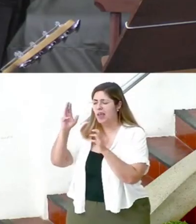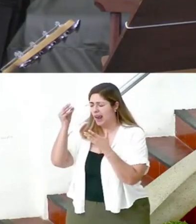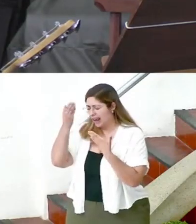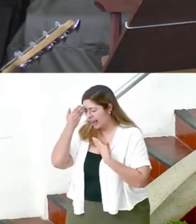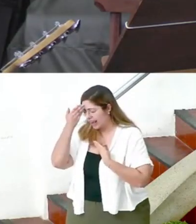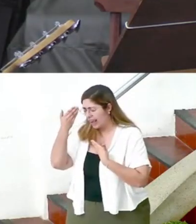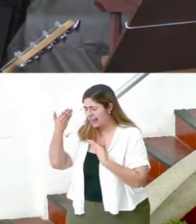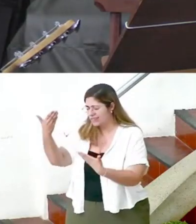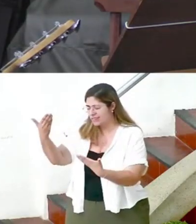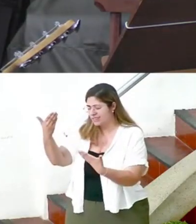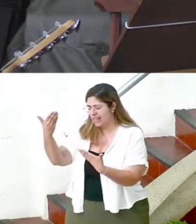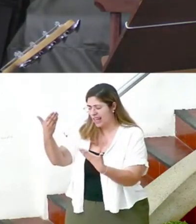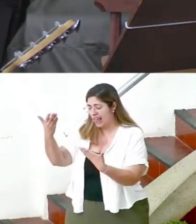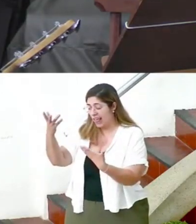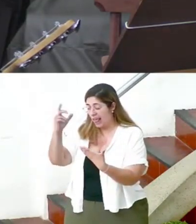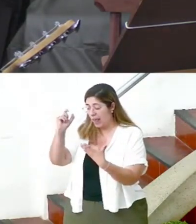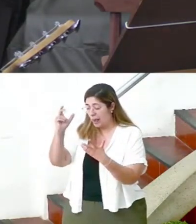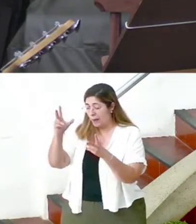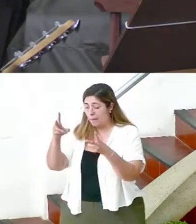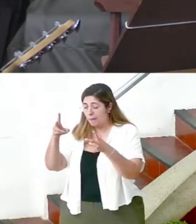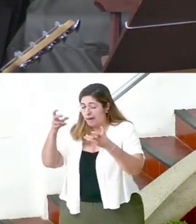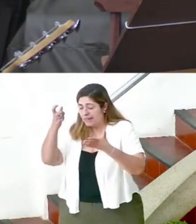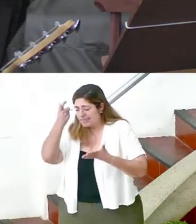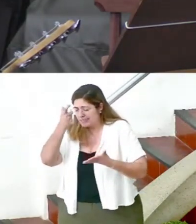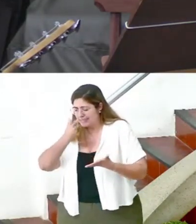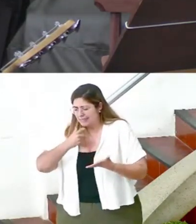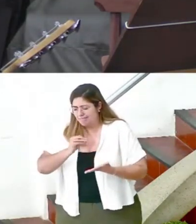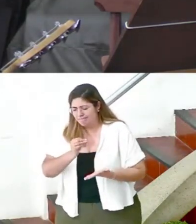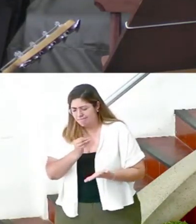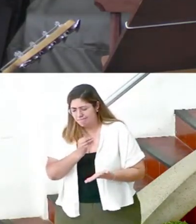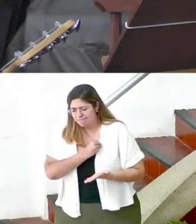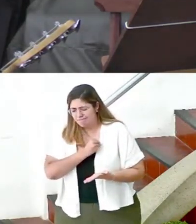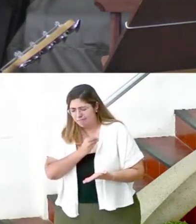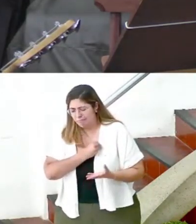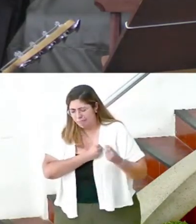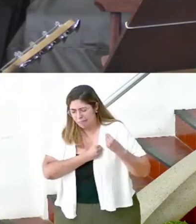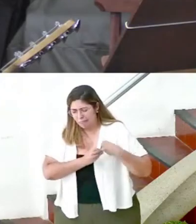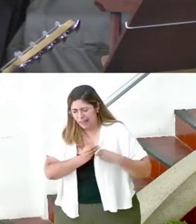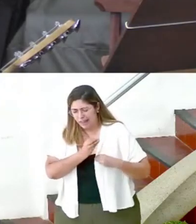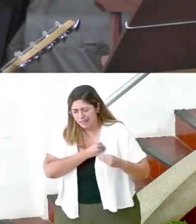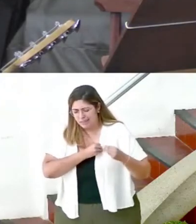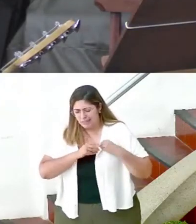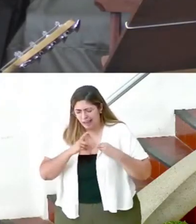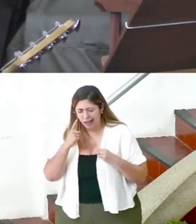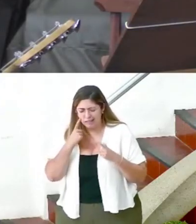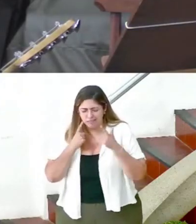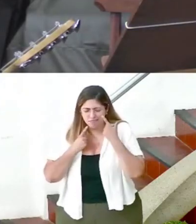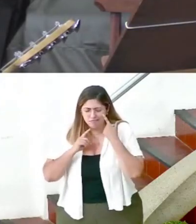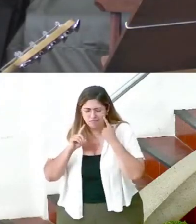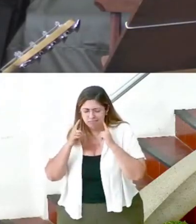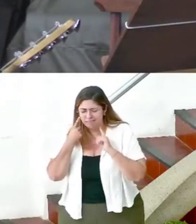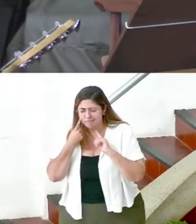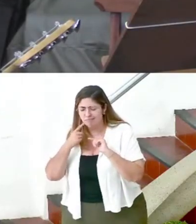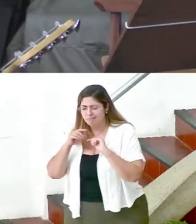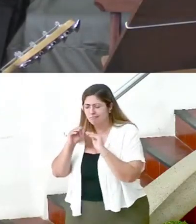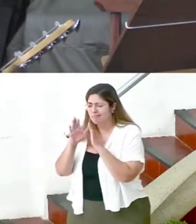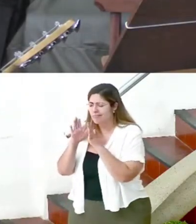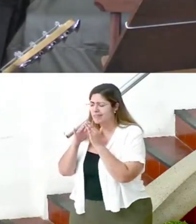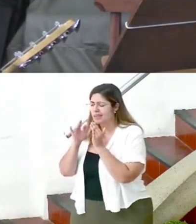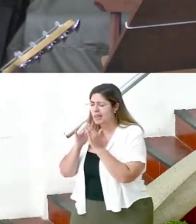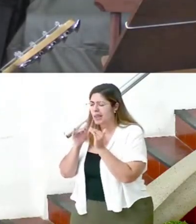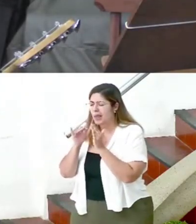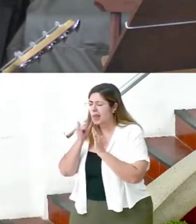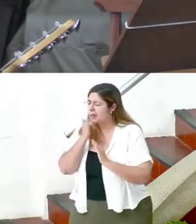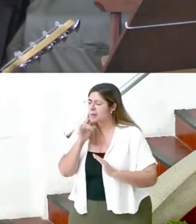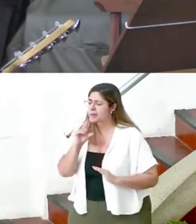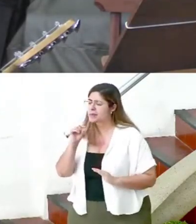a reconhecer o nosso estado de pecado. Ajuda-nos a chorar pela maneira como nós nos acostumamos a eles. Vivemos com eles, parece